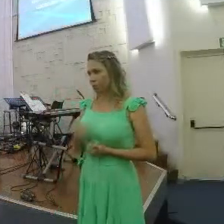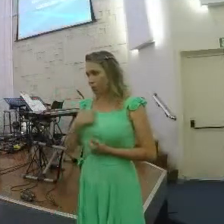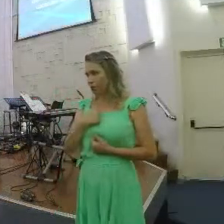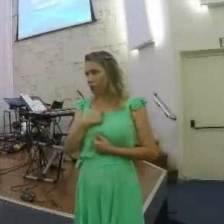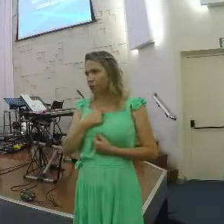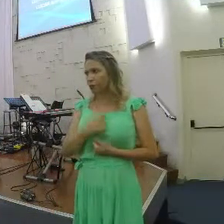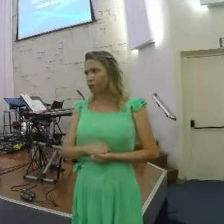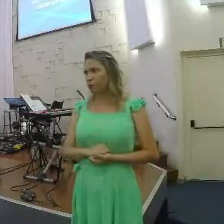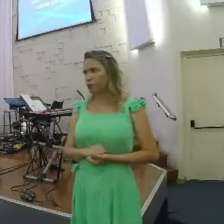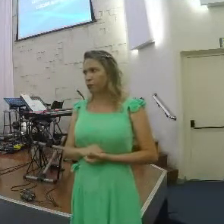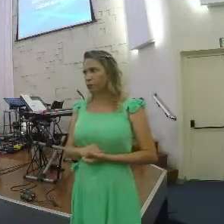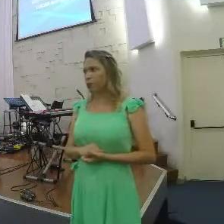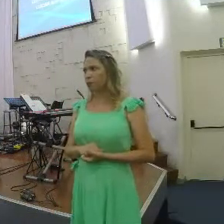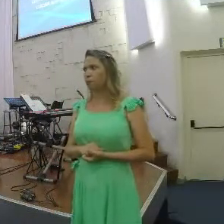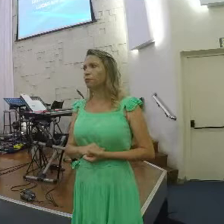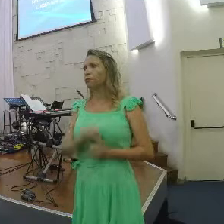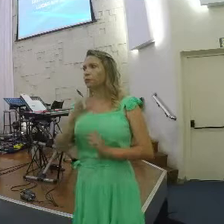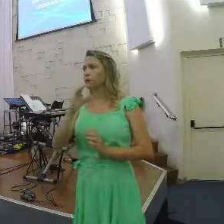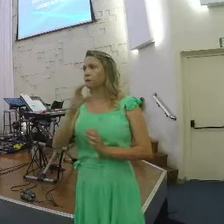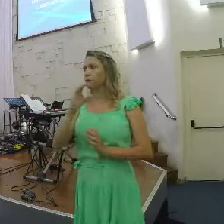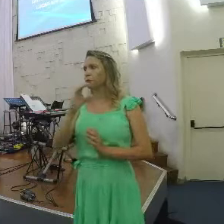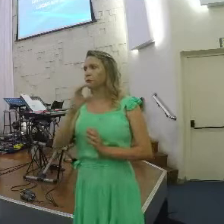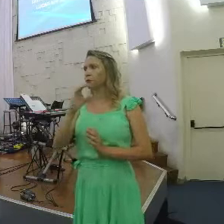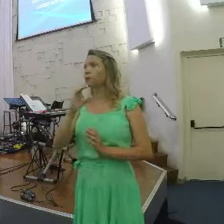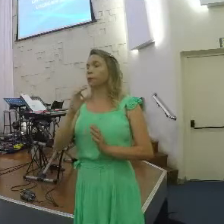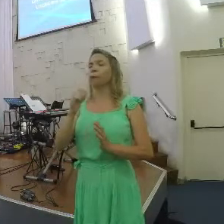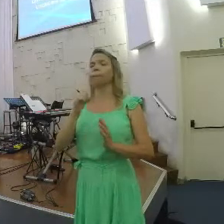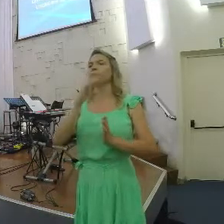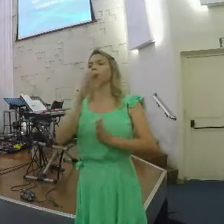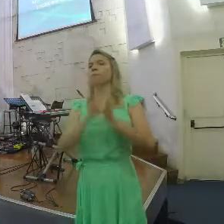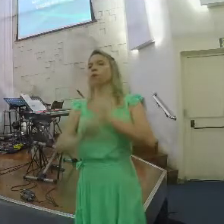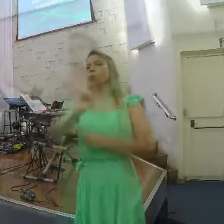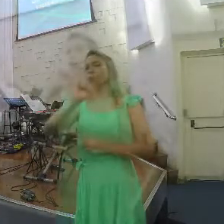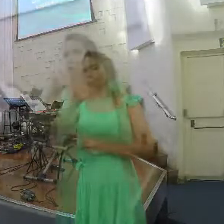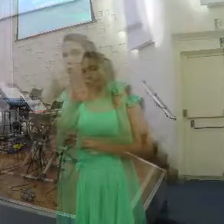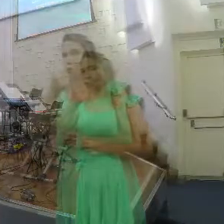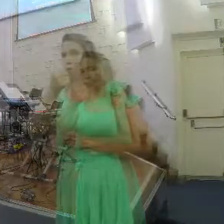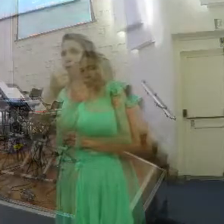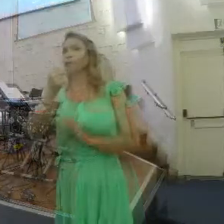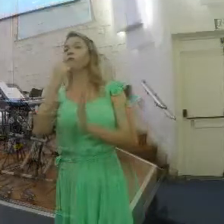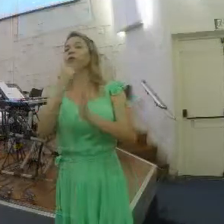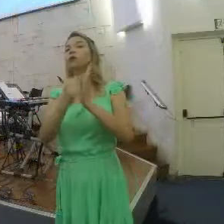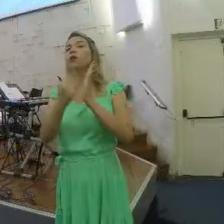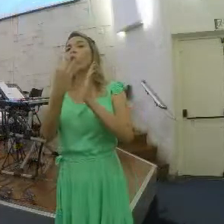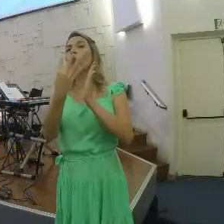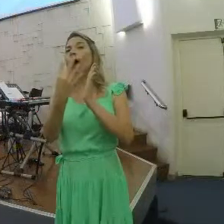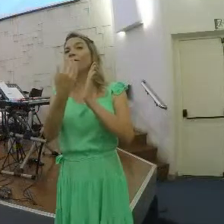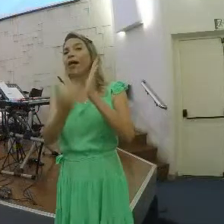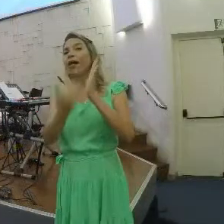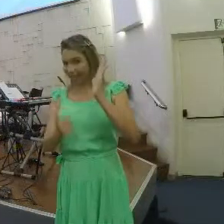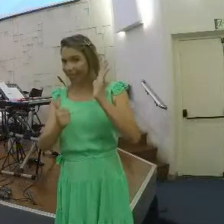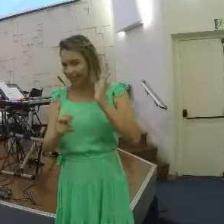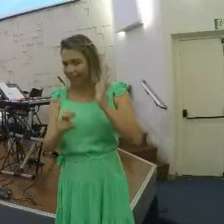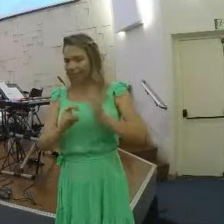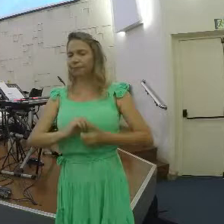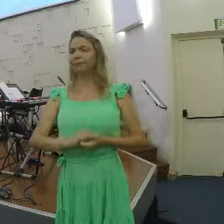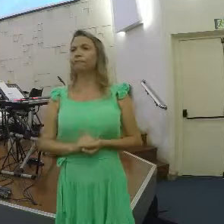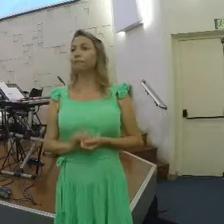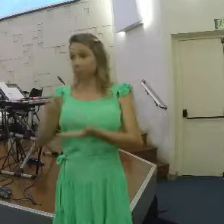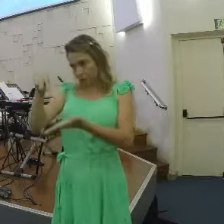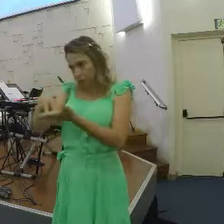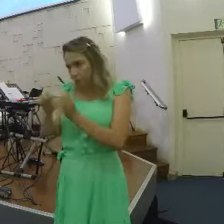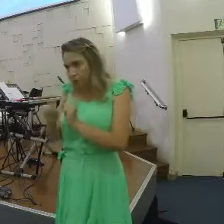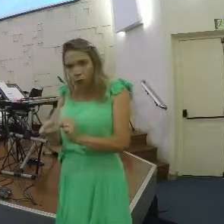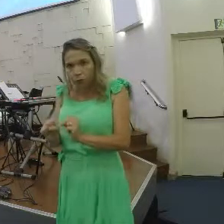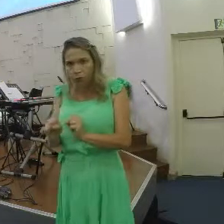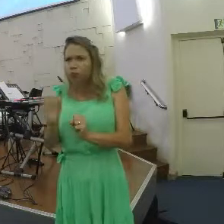Evangelho de Lucas, capítulo 8, nós leremos os versos 4 a 15. Queiram ficar em pé, irmãos,